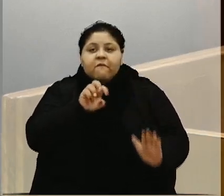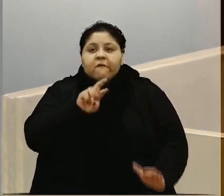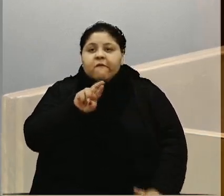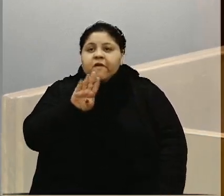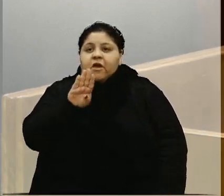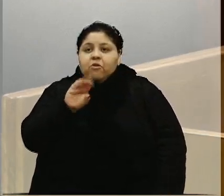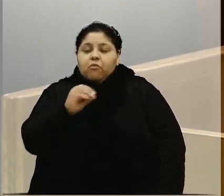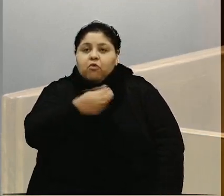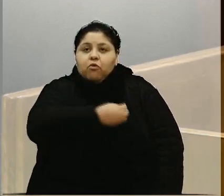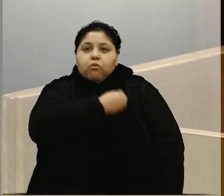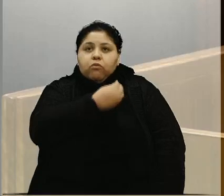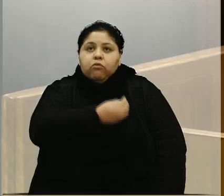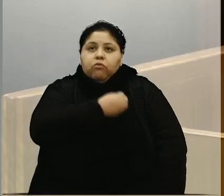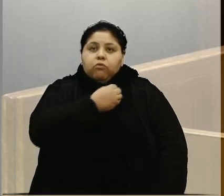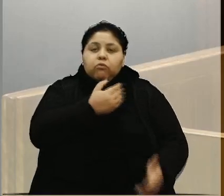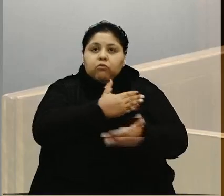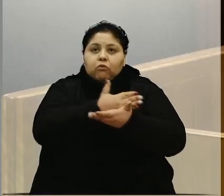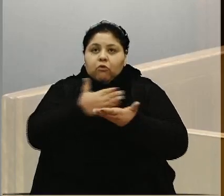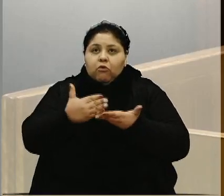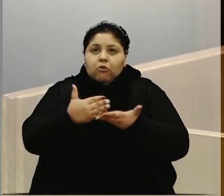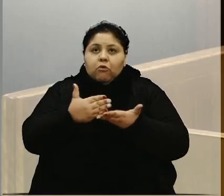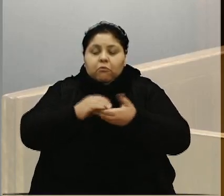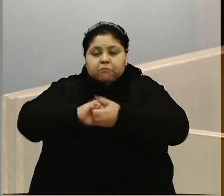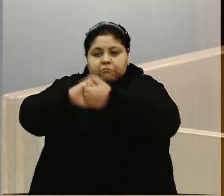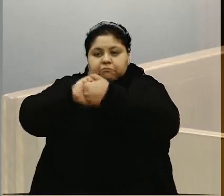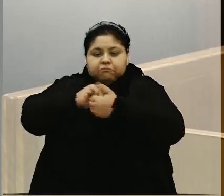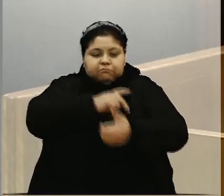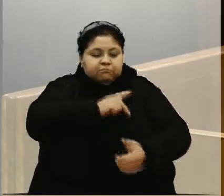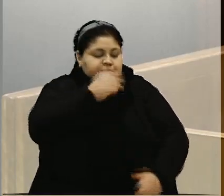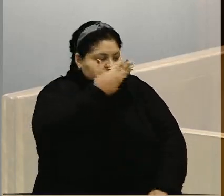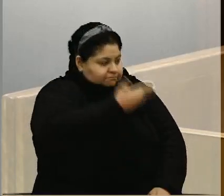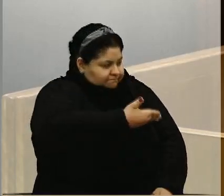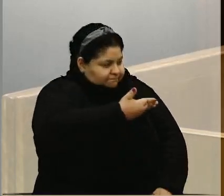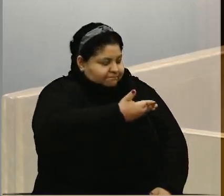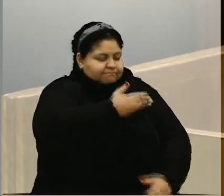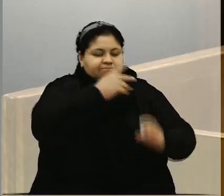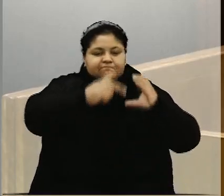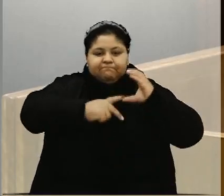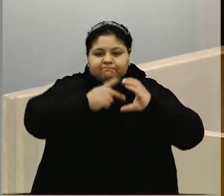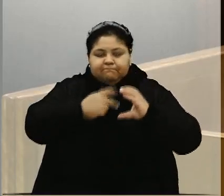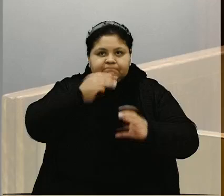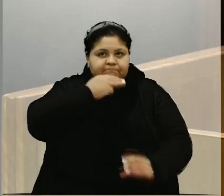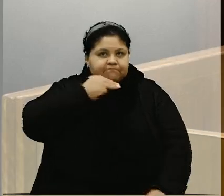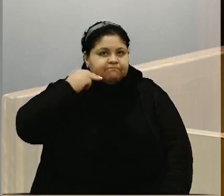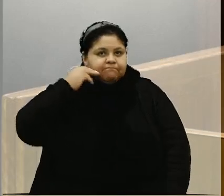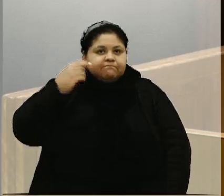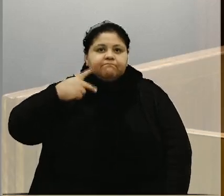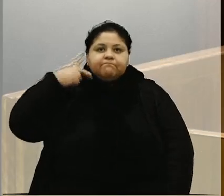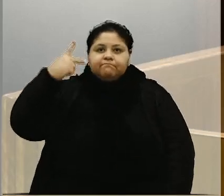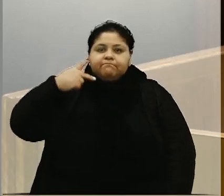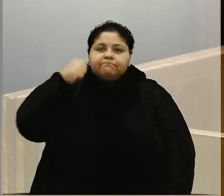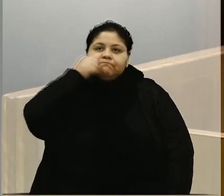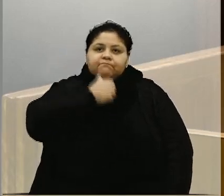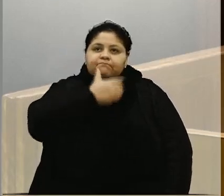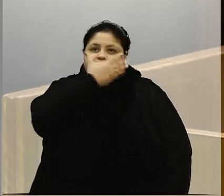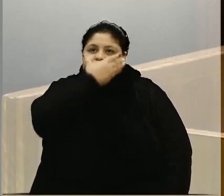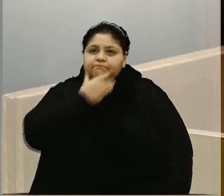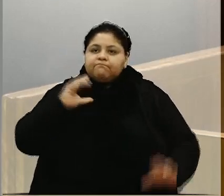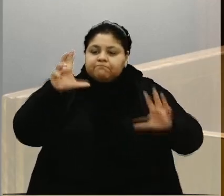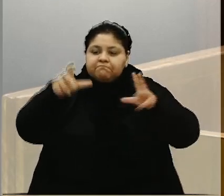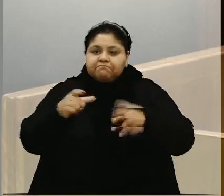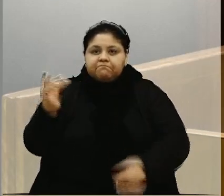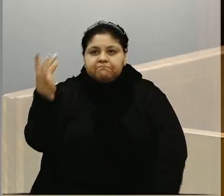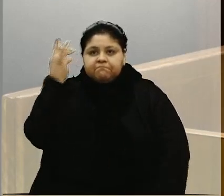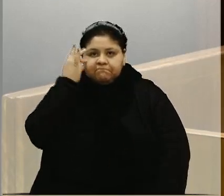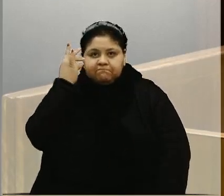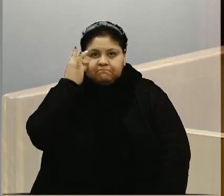saúdo a presidente dessa Câmara, Marisol Santos. Muito obrigada pela oportunidade. Senhores vereadores, senhoras vereadoras e todos os presentes